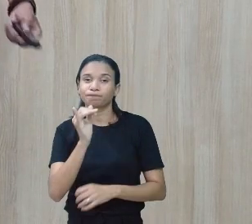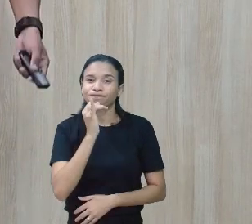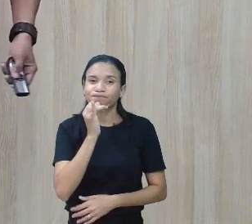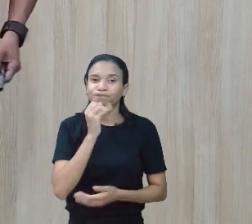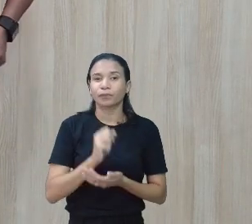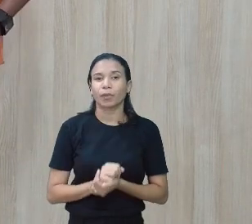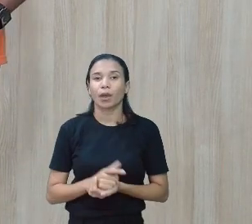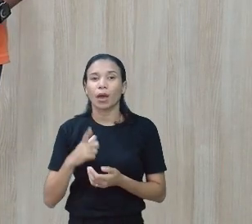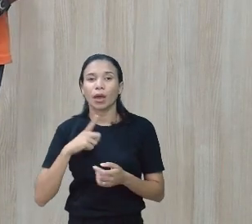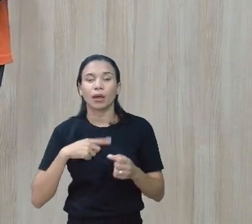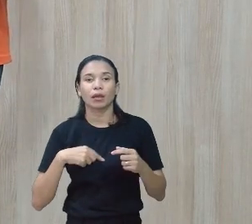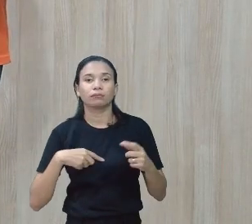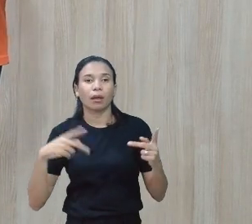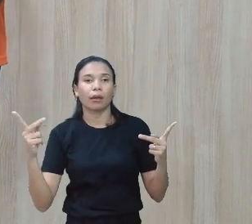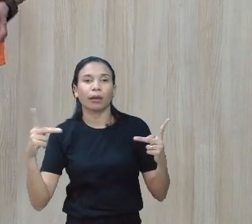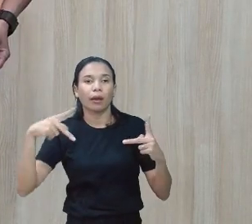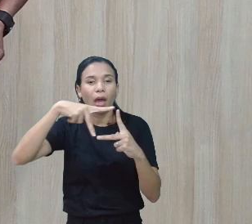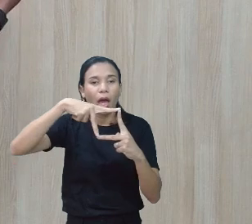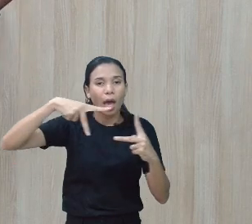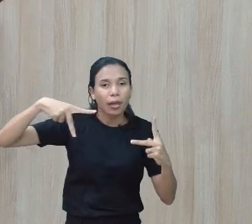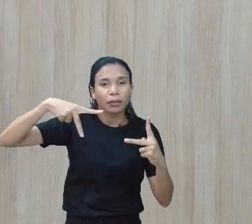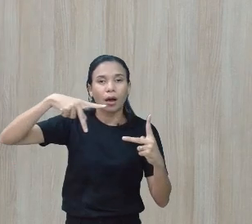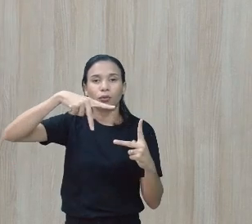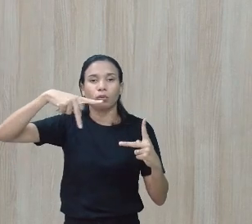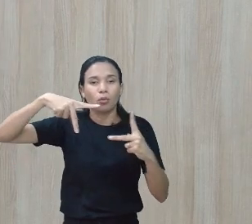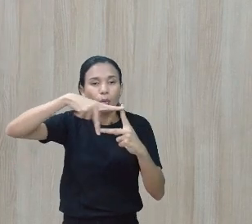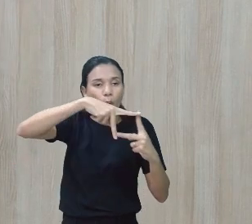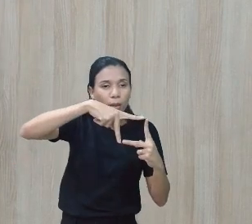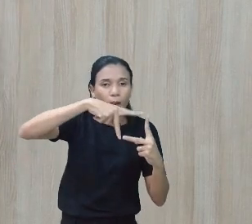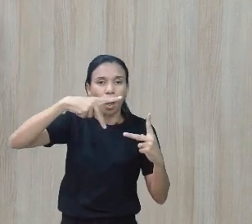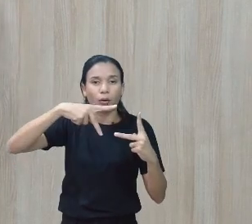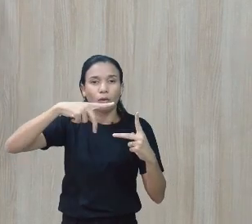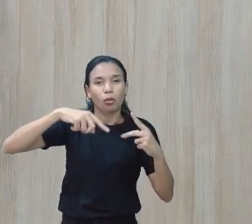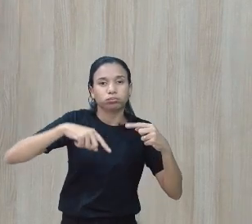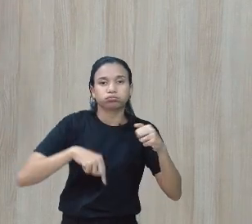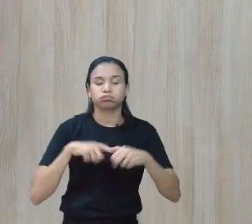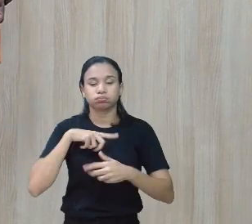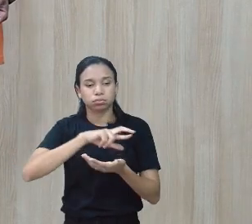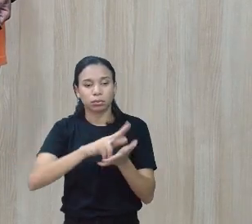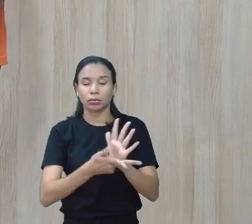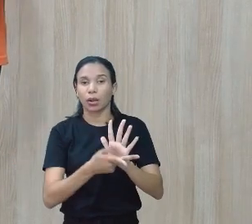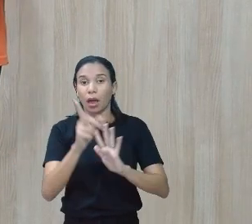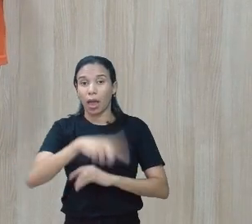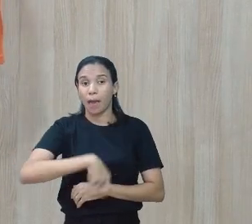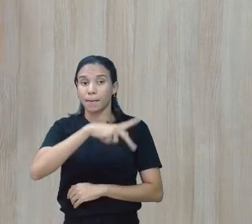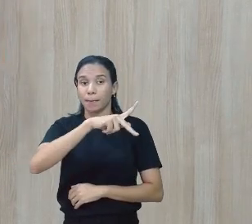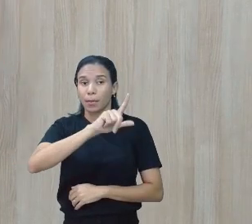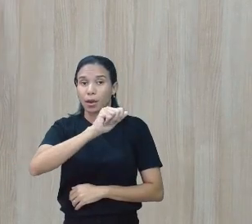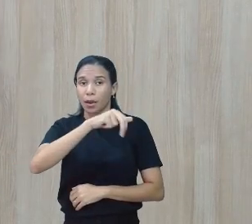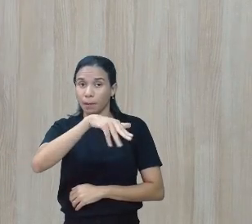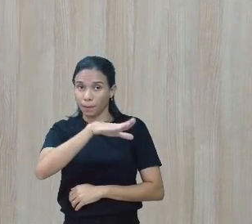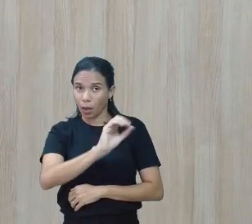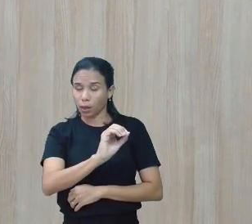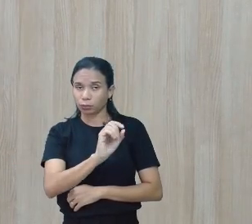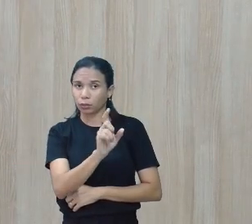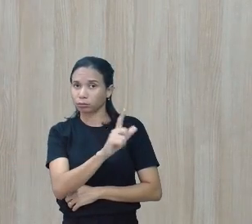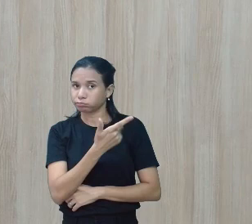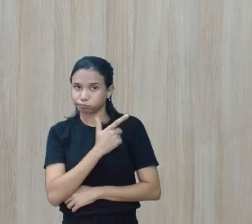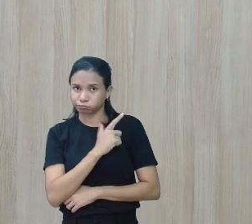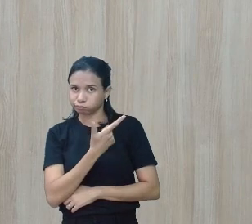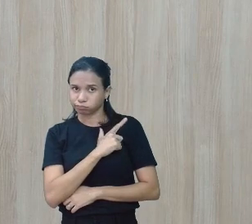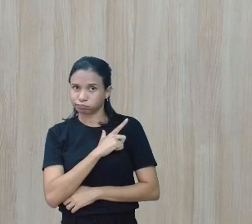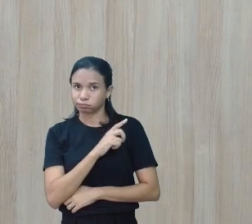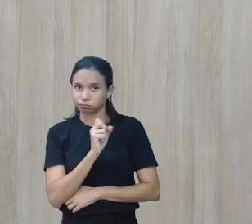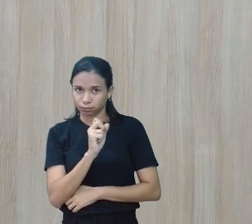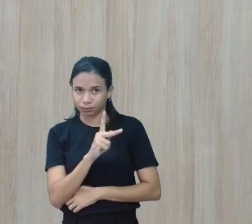exemplo, retângulo, quadrado, triângulo, pentágono. Isso aí são figuras planas. Figuras planas não têm